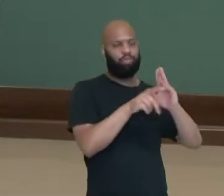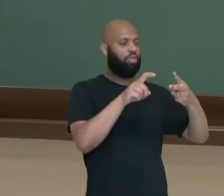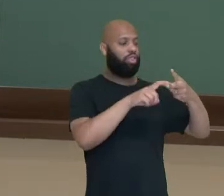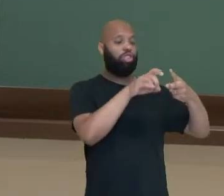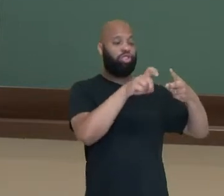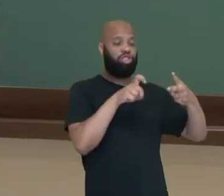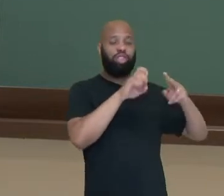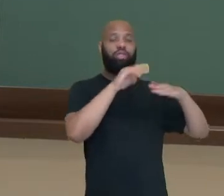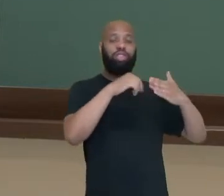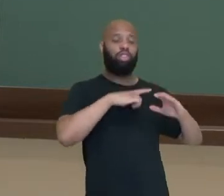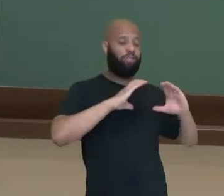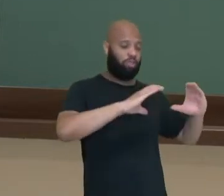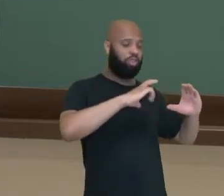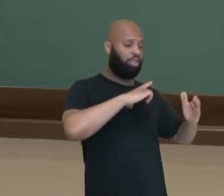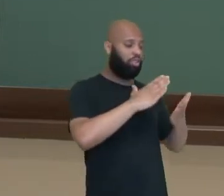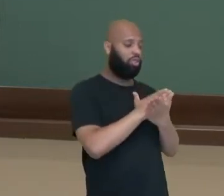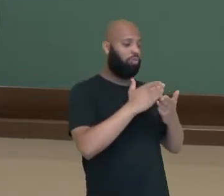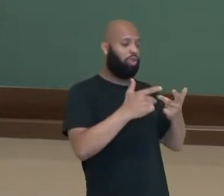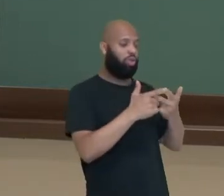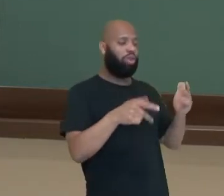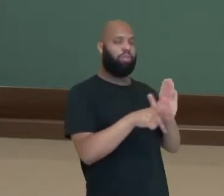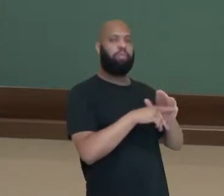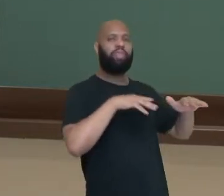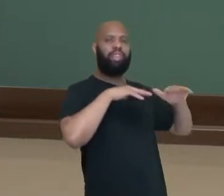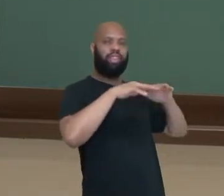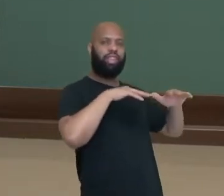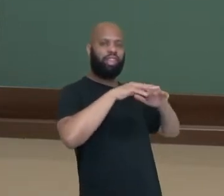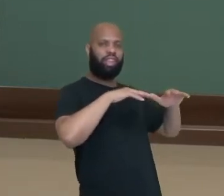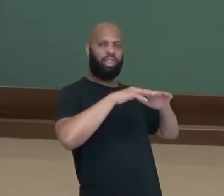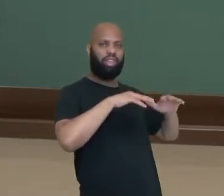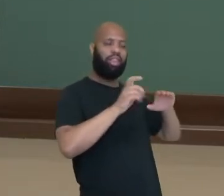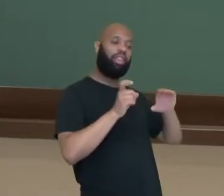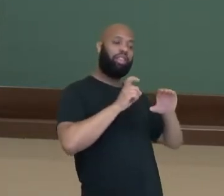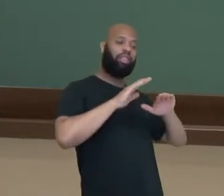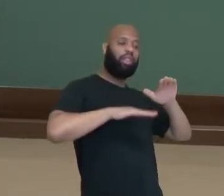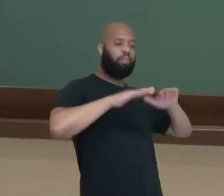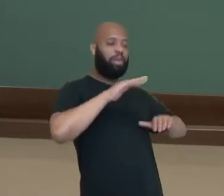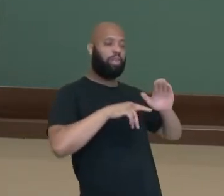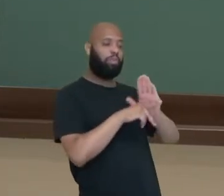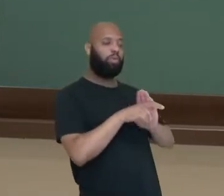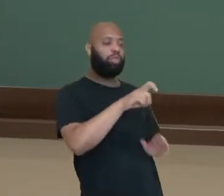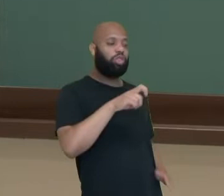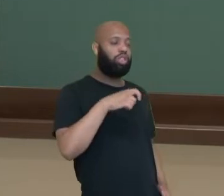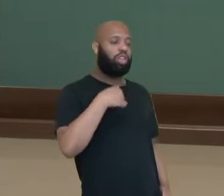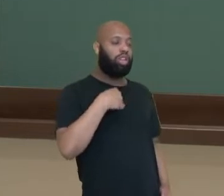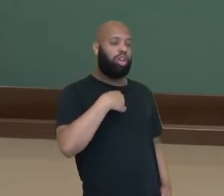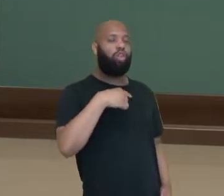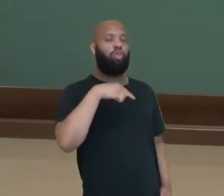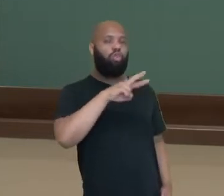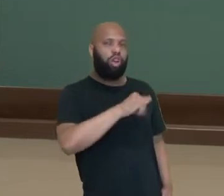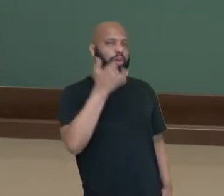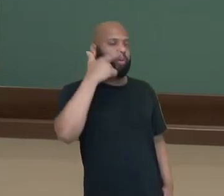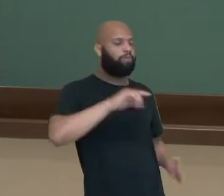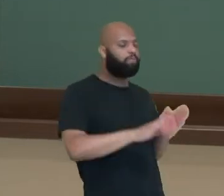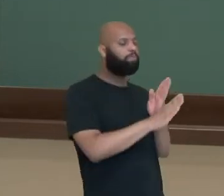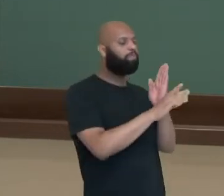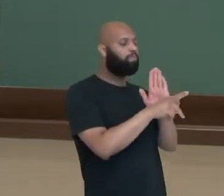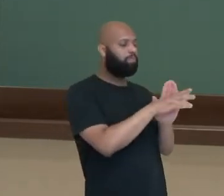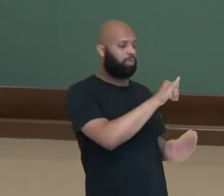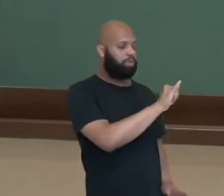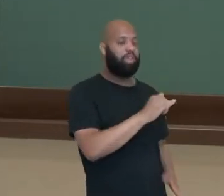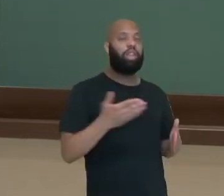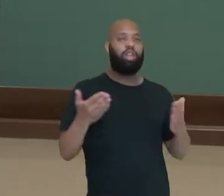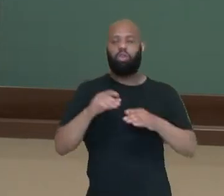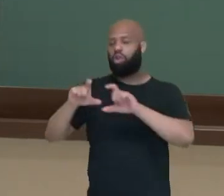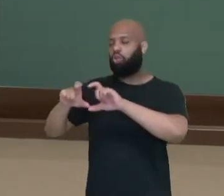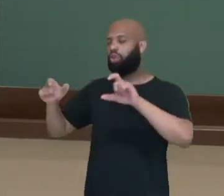tenho algo em movimento. Dependendo do valor do x, eu vou ter um valor para o y. Na equação de segundo grau,